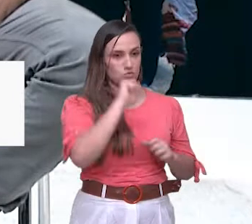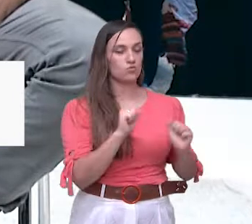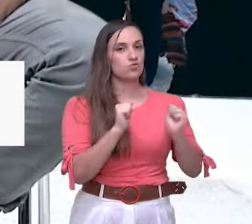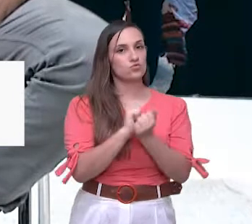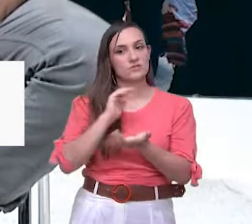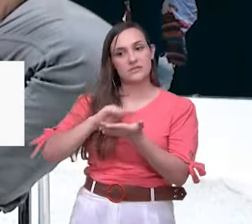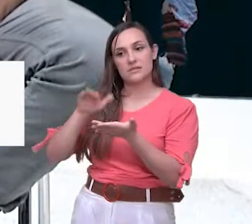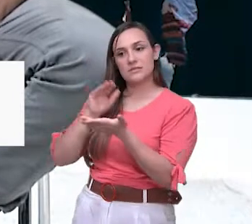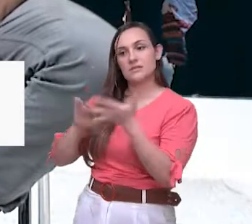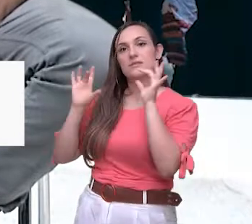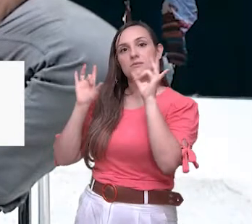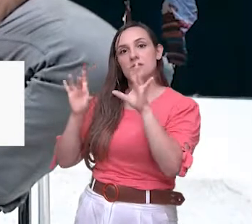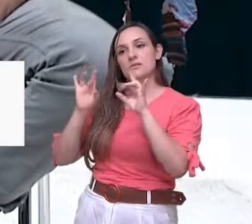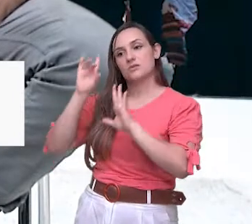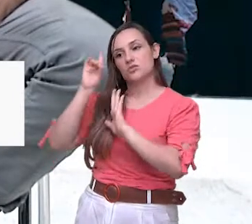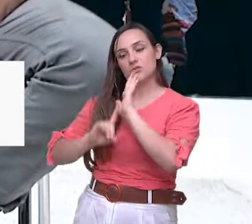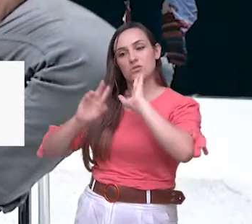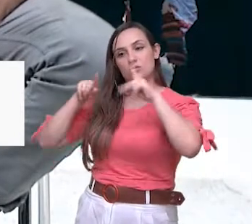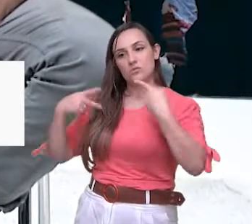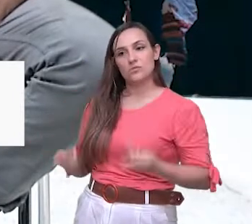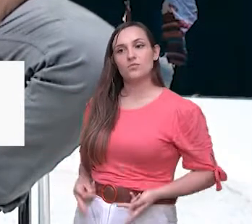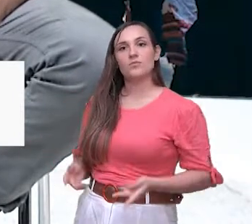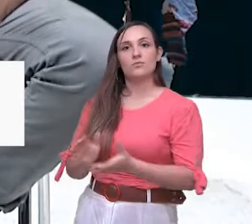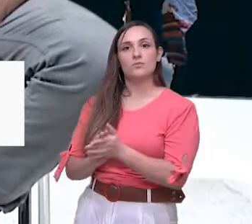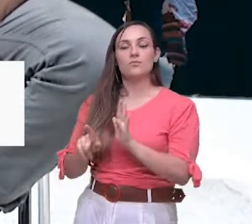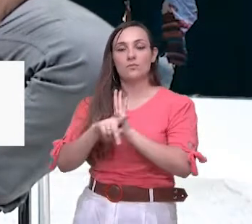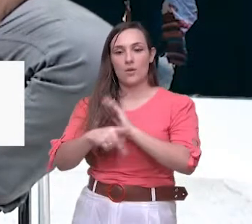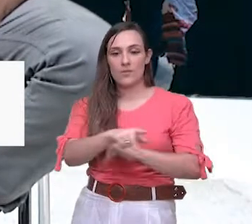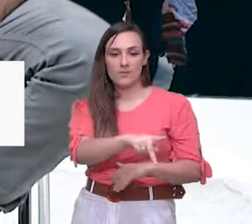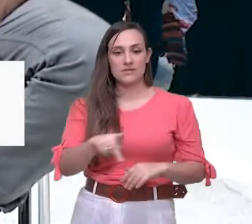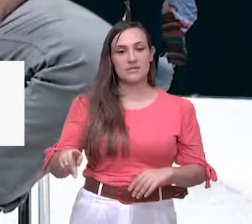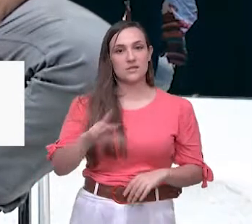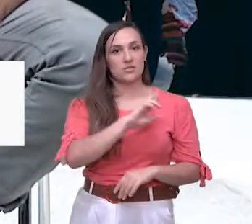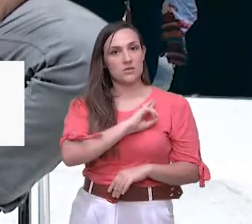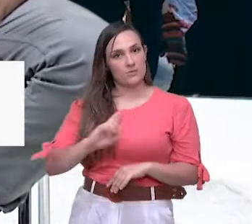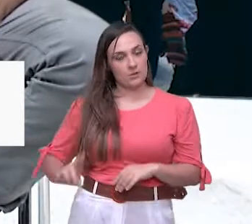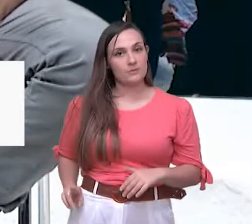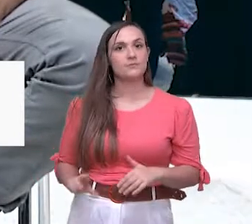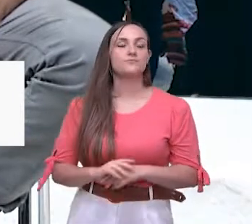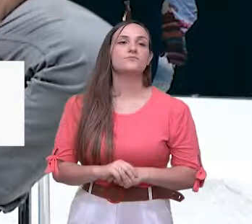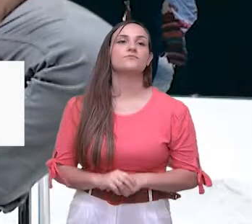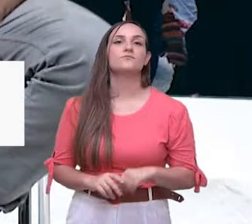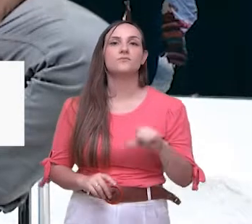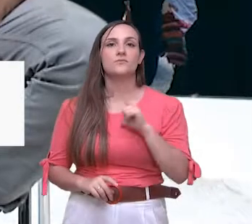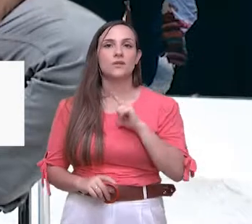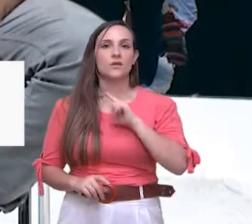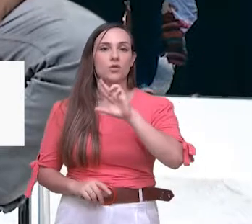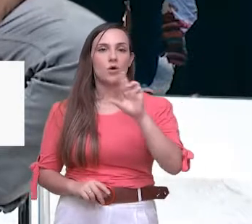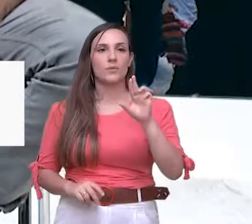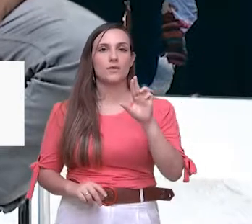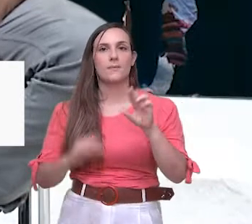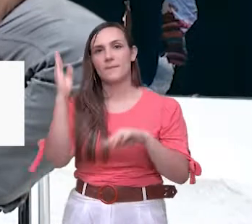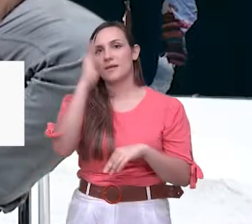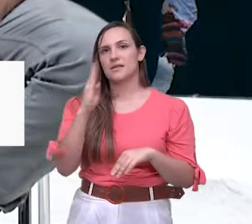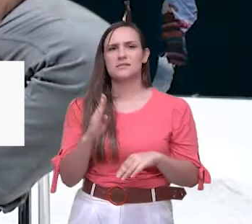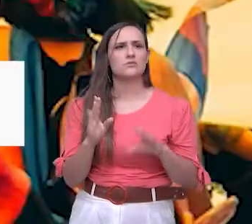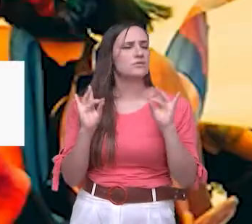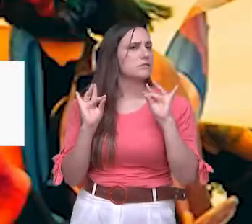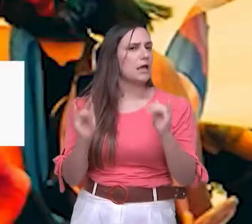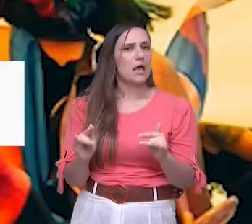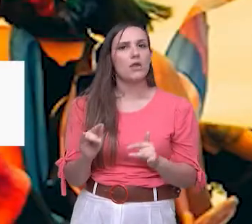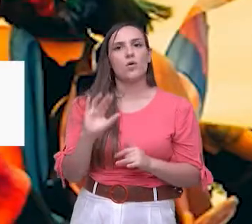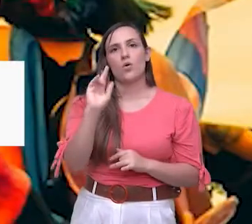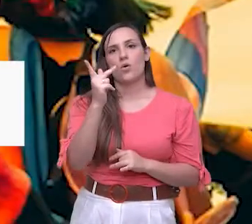Grosso do Sul EA secretaria especial dos Direitos Humanos da presidência da República no âmbito do programa Brasil sem homofobia